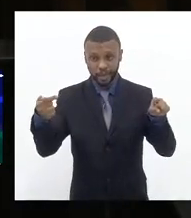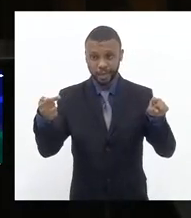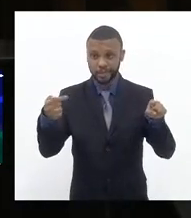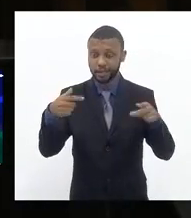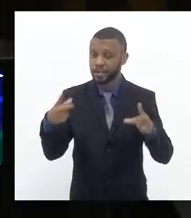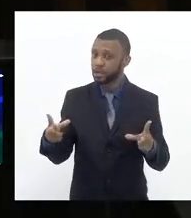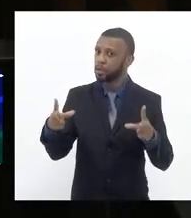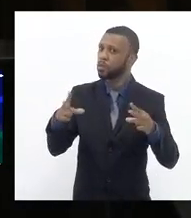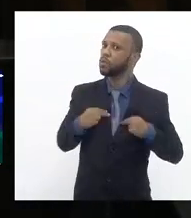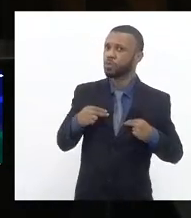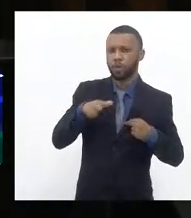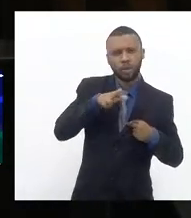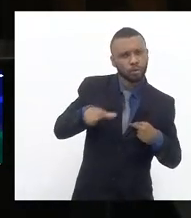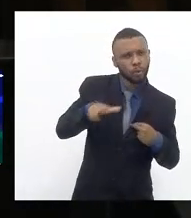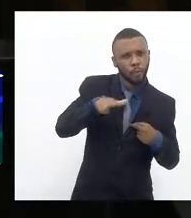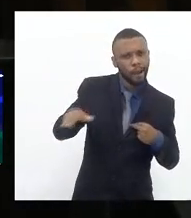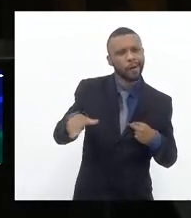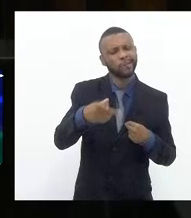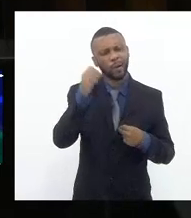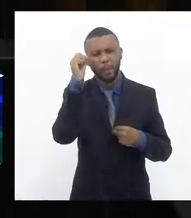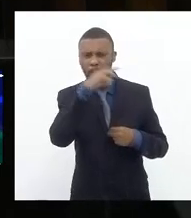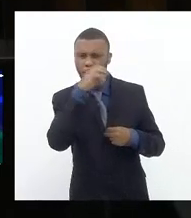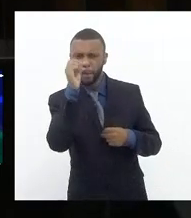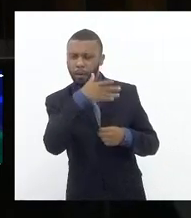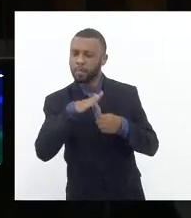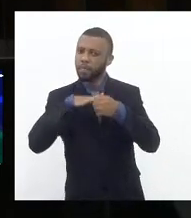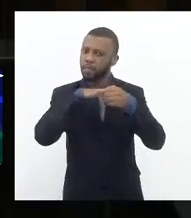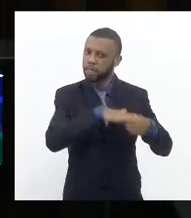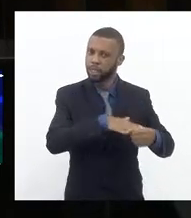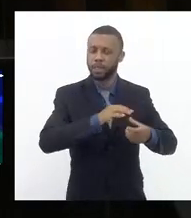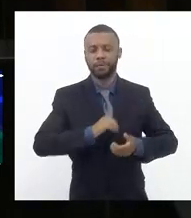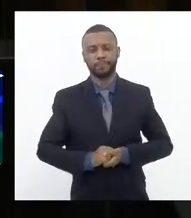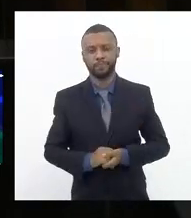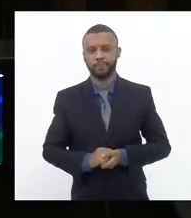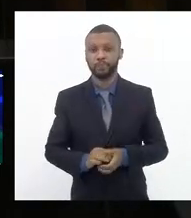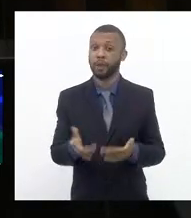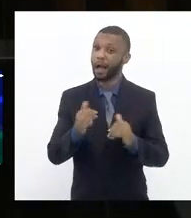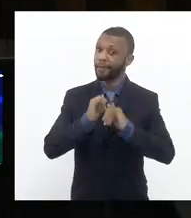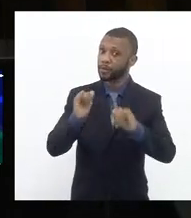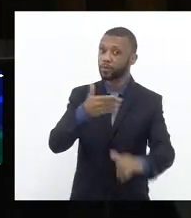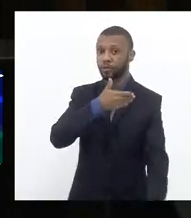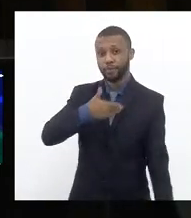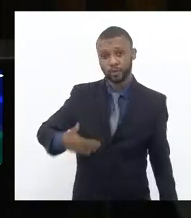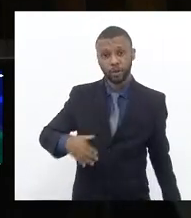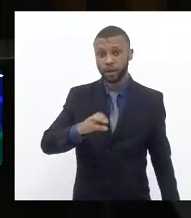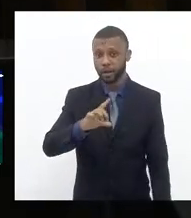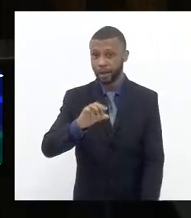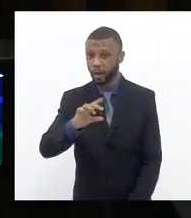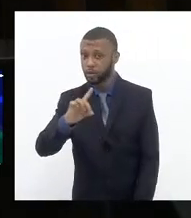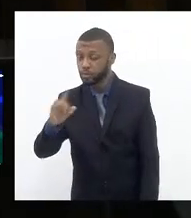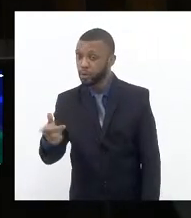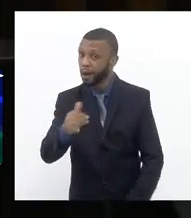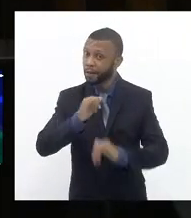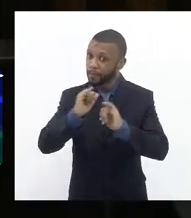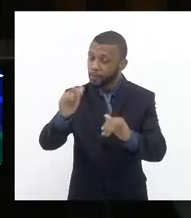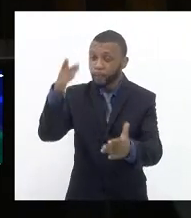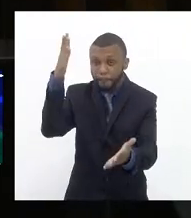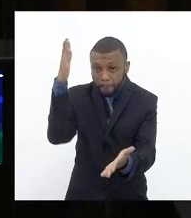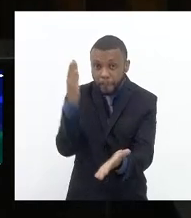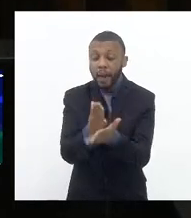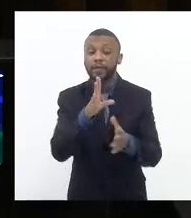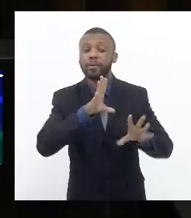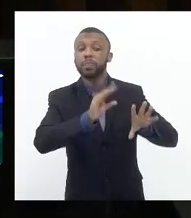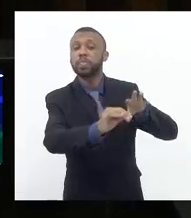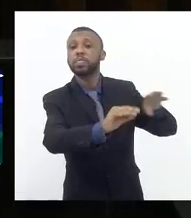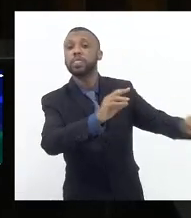merecem continuar sendo vilipendiados. Governador Cláudio Castro, tire a mão da aposentadoria dos servidores públicos do Estado do Rio de